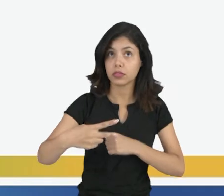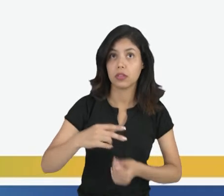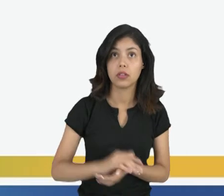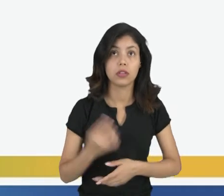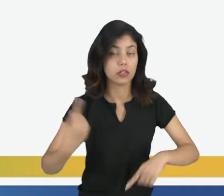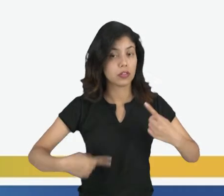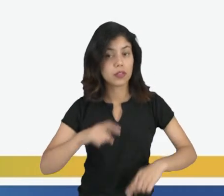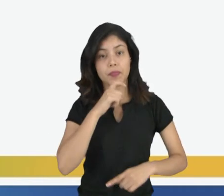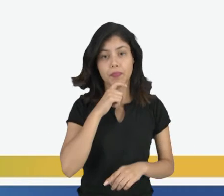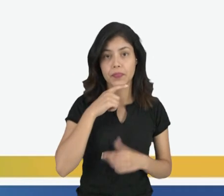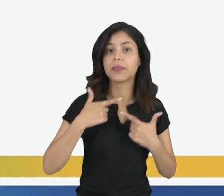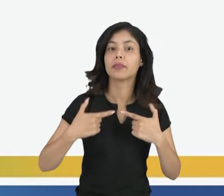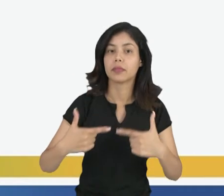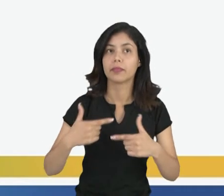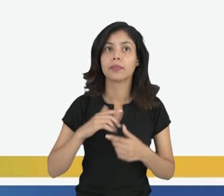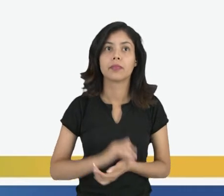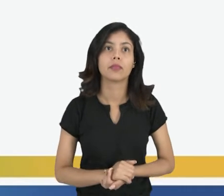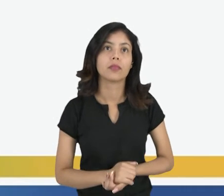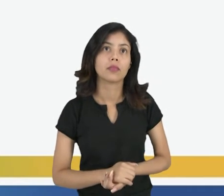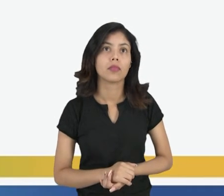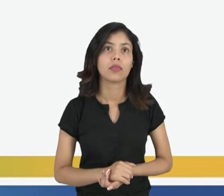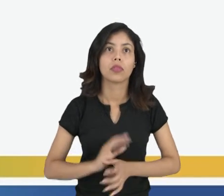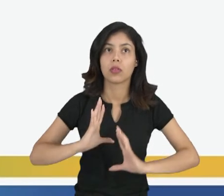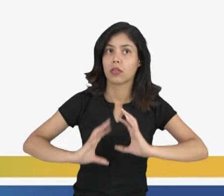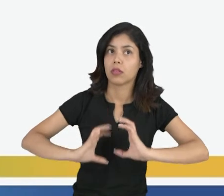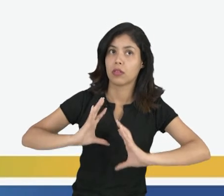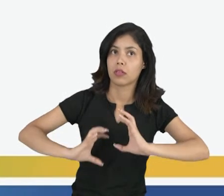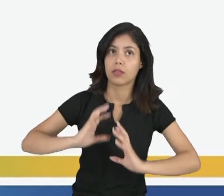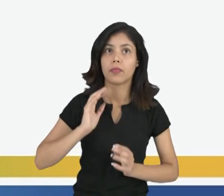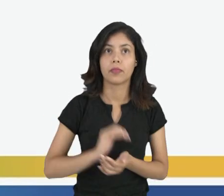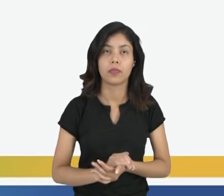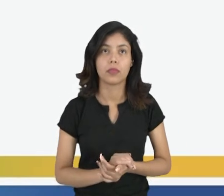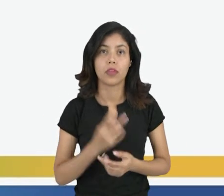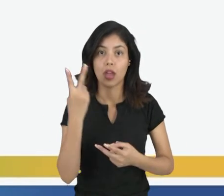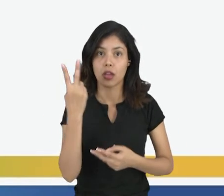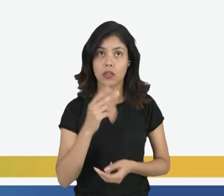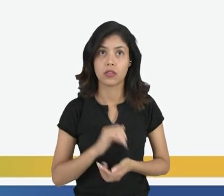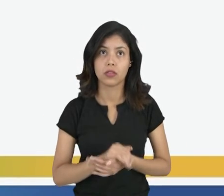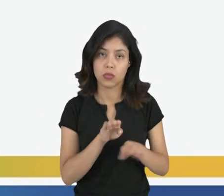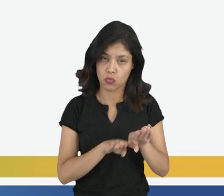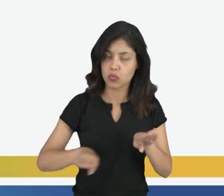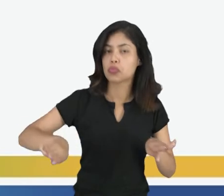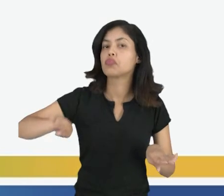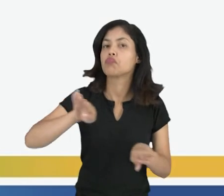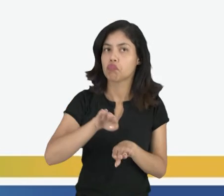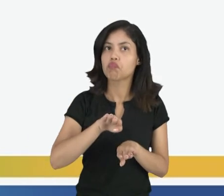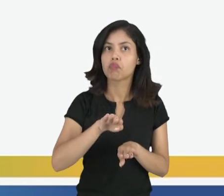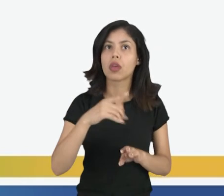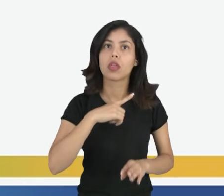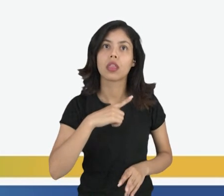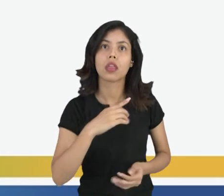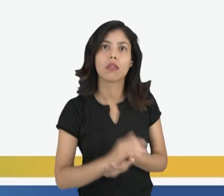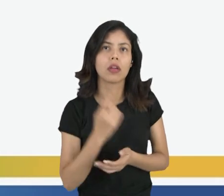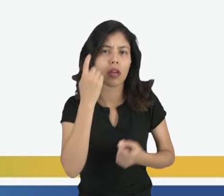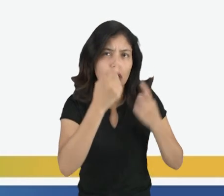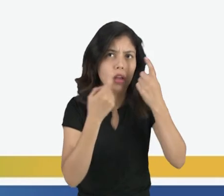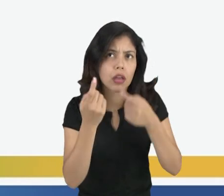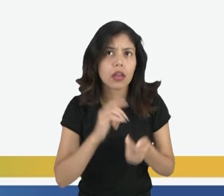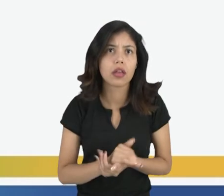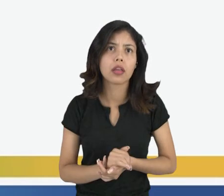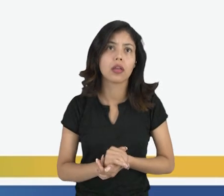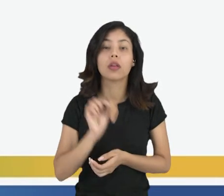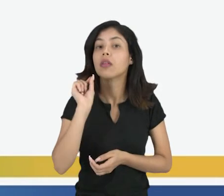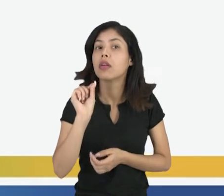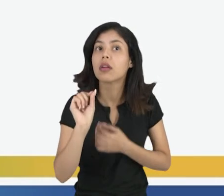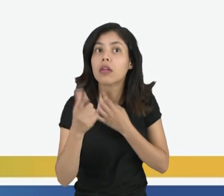consequências políticas da Guerra Fria. O conflito entre as superpotências teve sua expressão